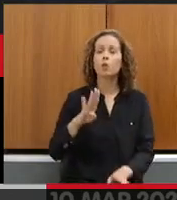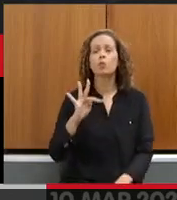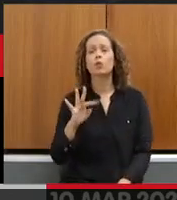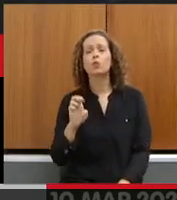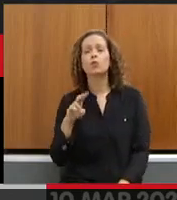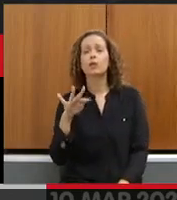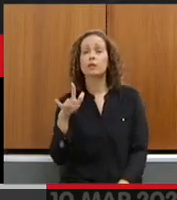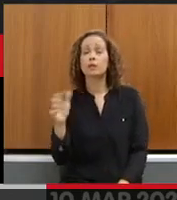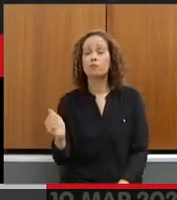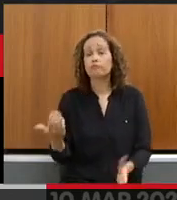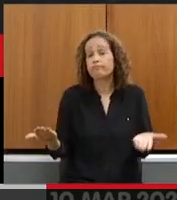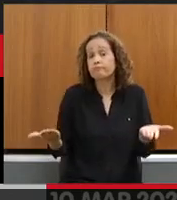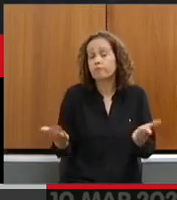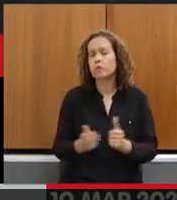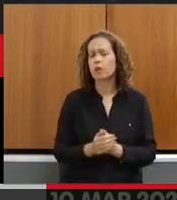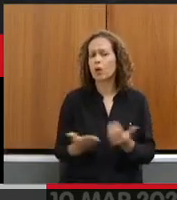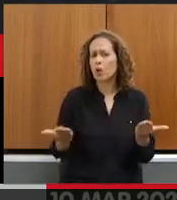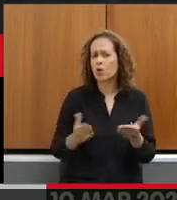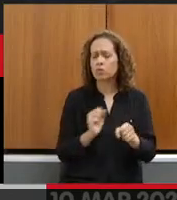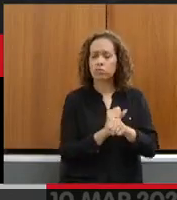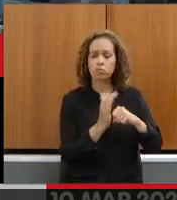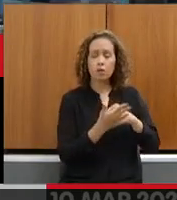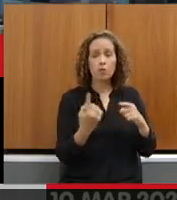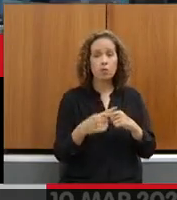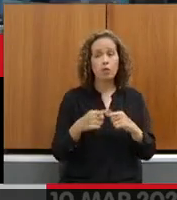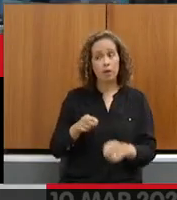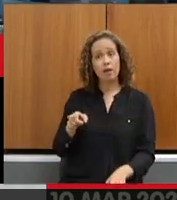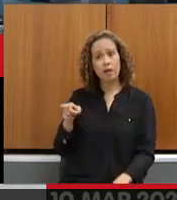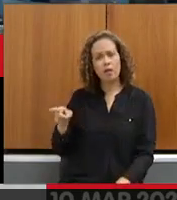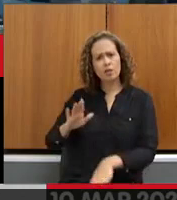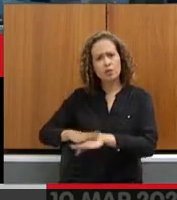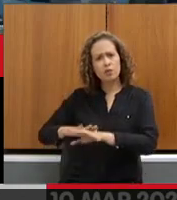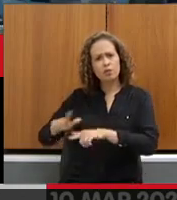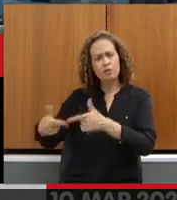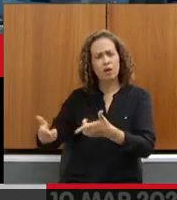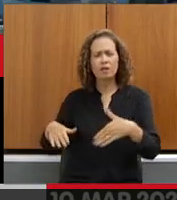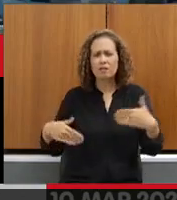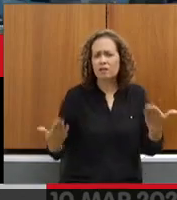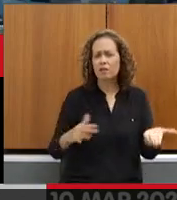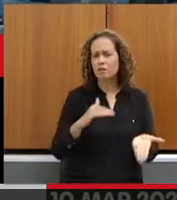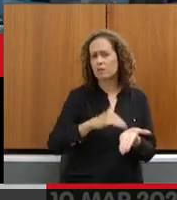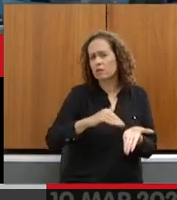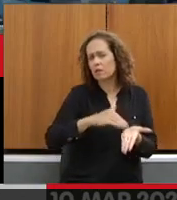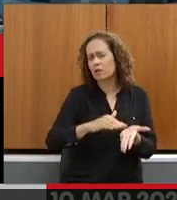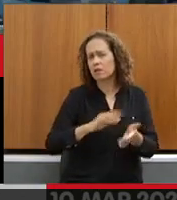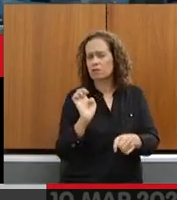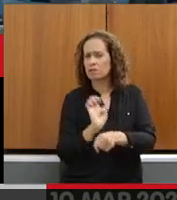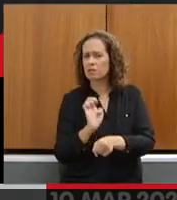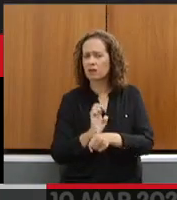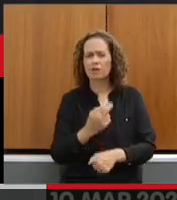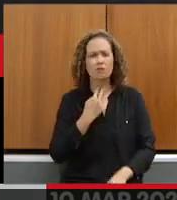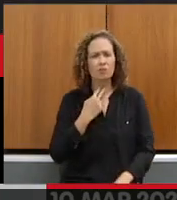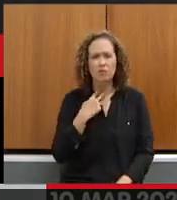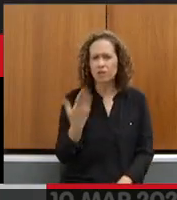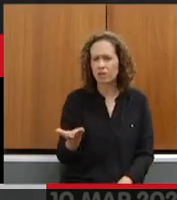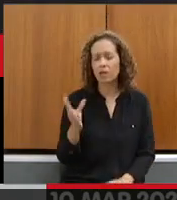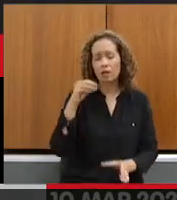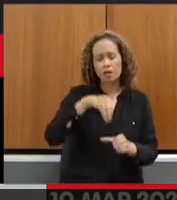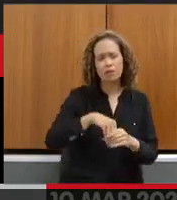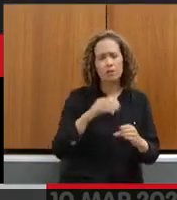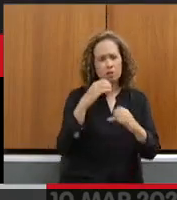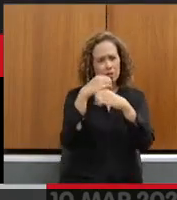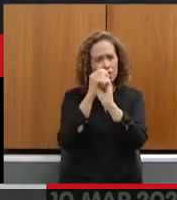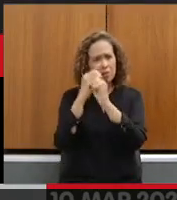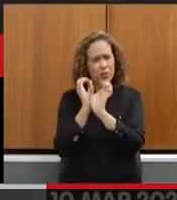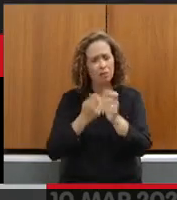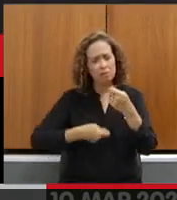Corona wakita hoje vamos logar é porque o botão tão fez isso então Secretaria de Estado não poderia ter feito isso também com os laboratórios que